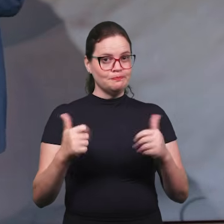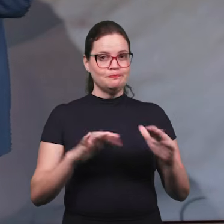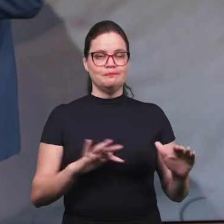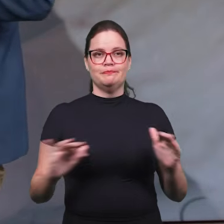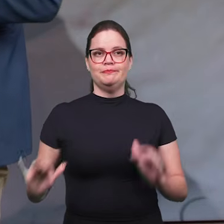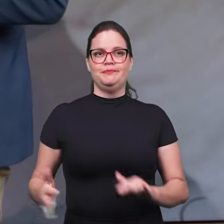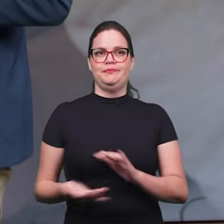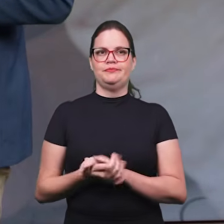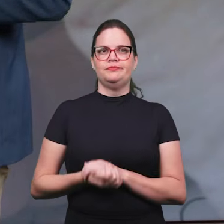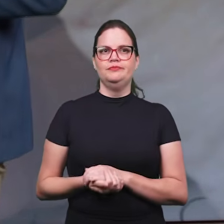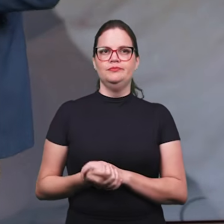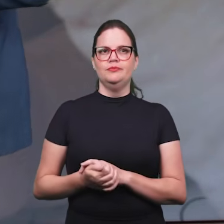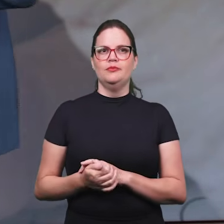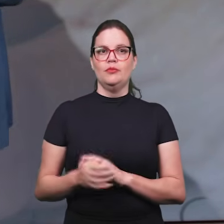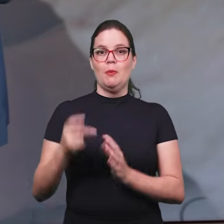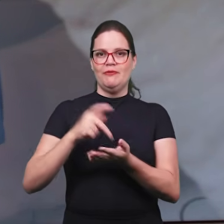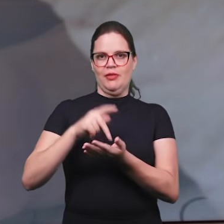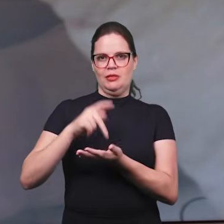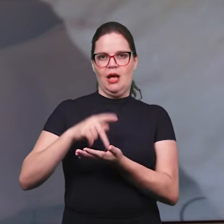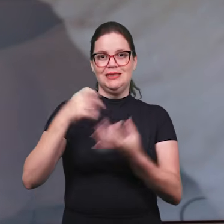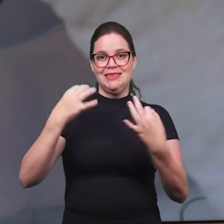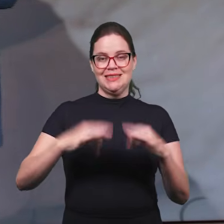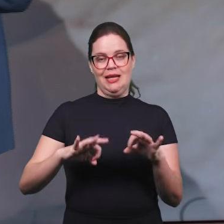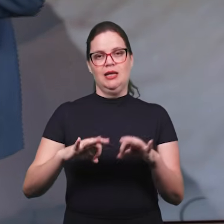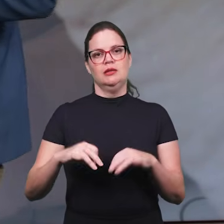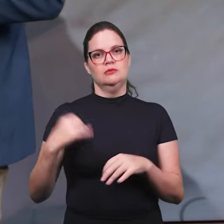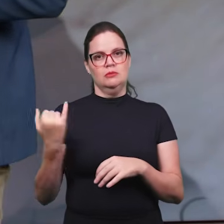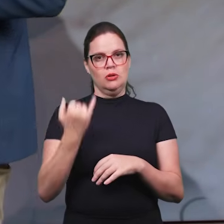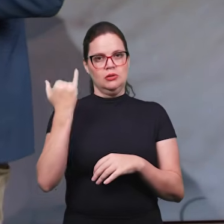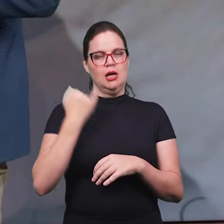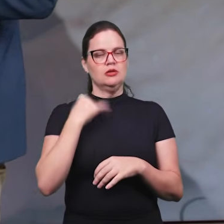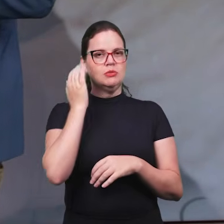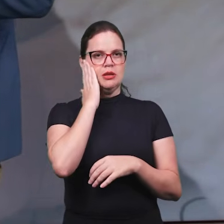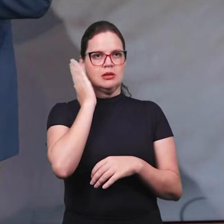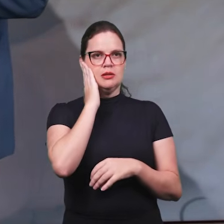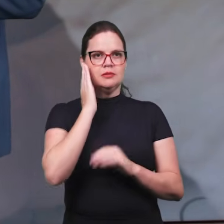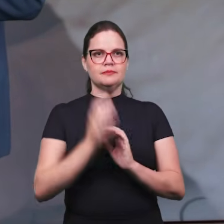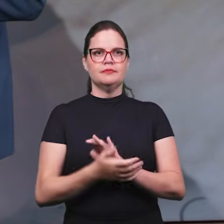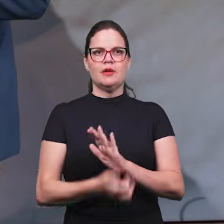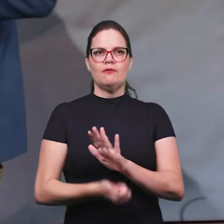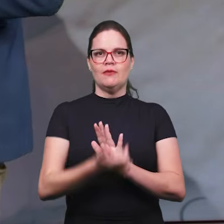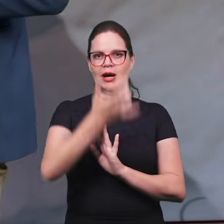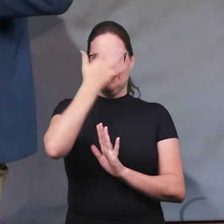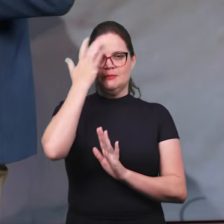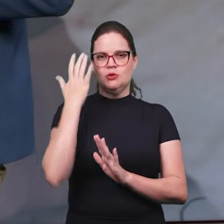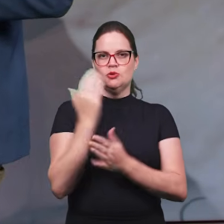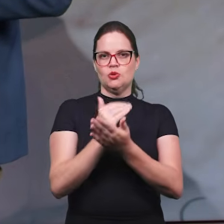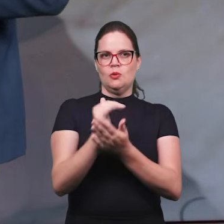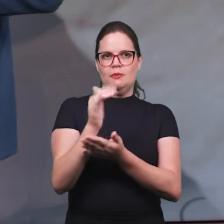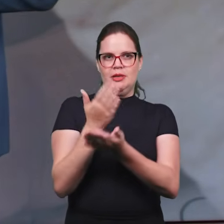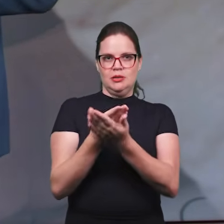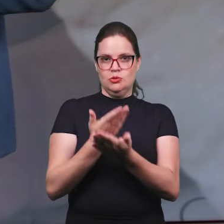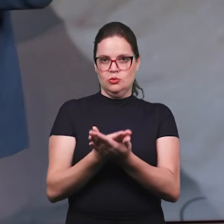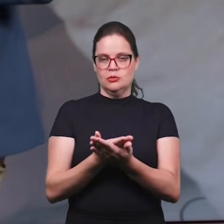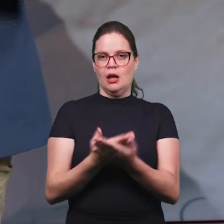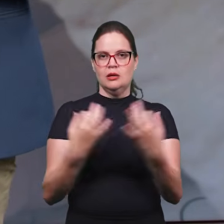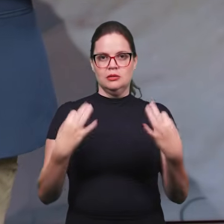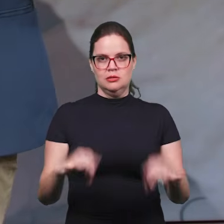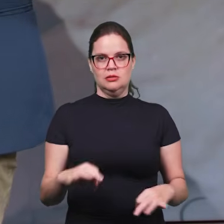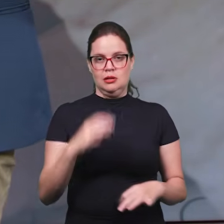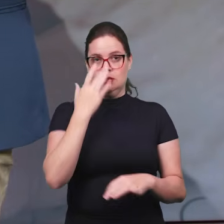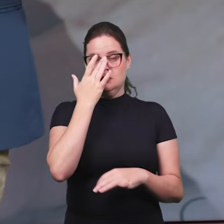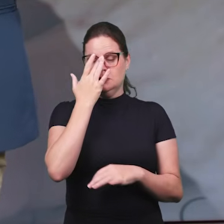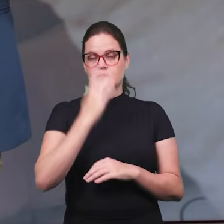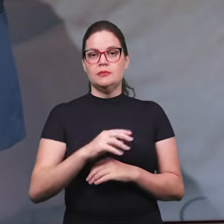lá, uma verdade importante que a gente precisa entender, muita gente começa a estudar para concursos, né?